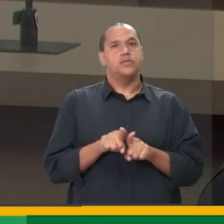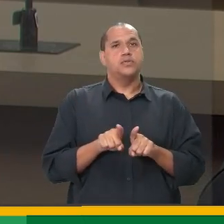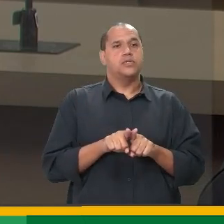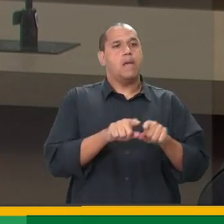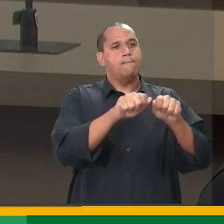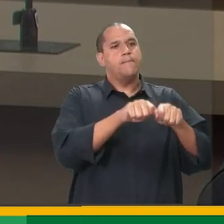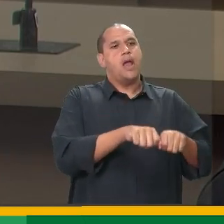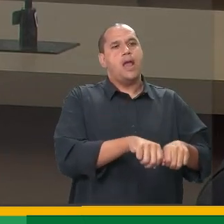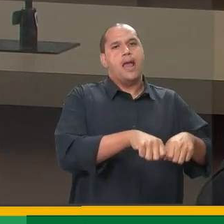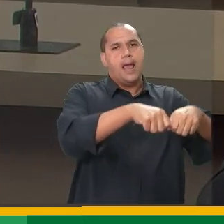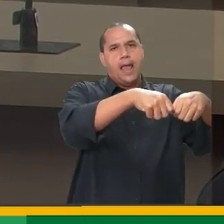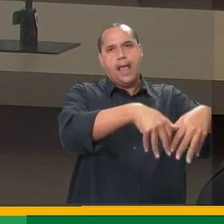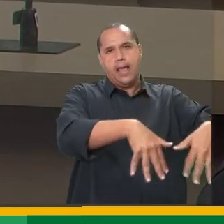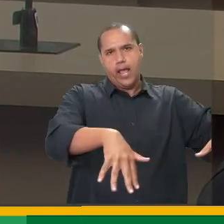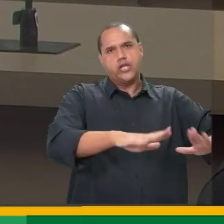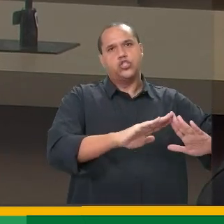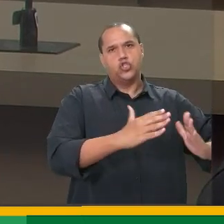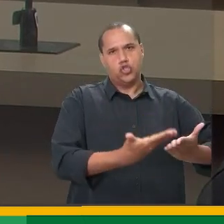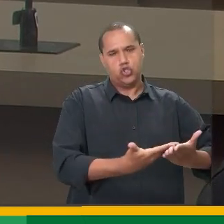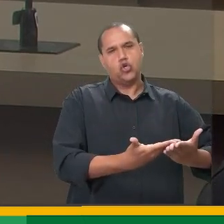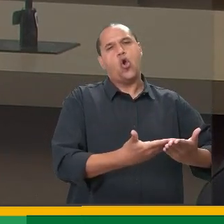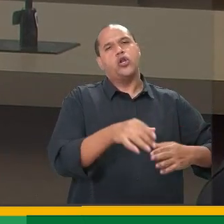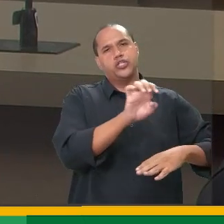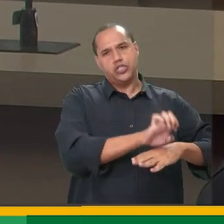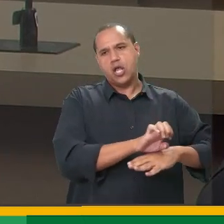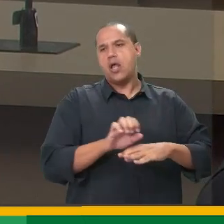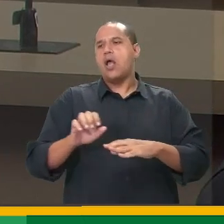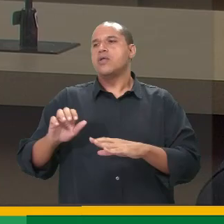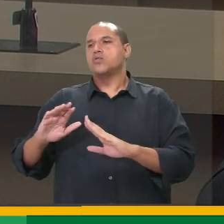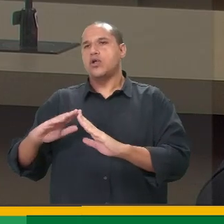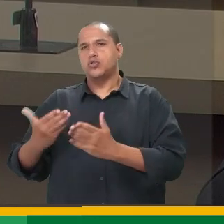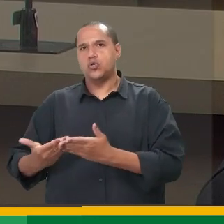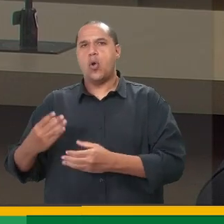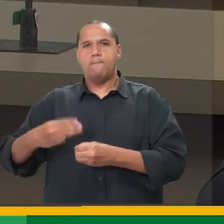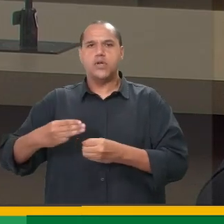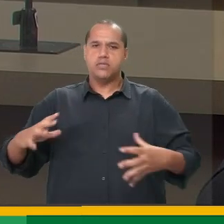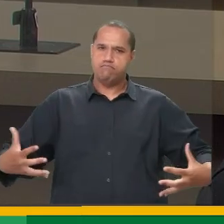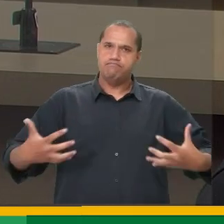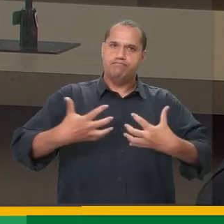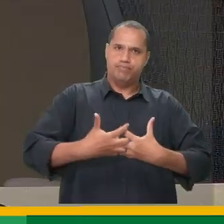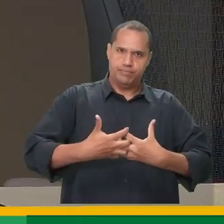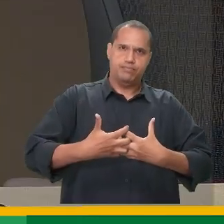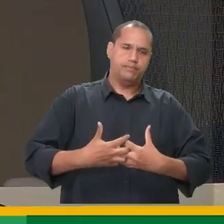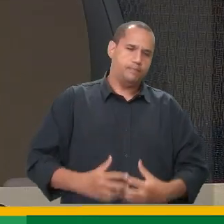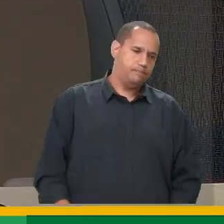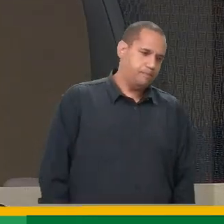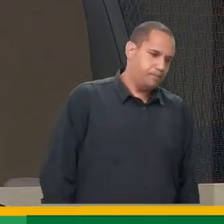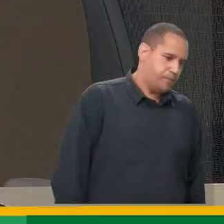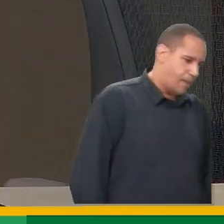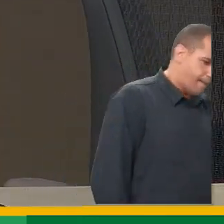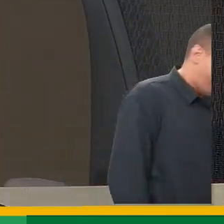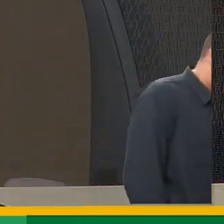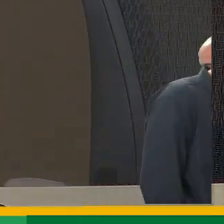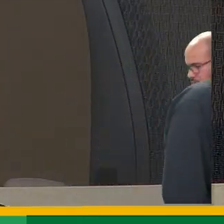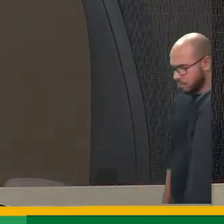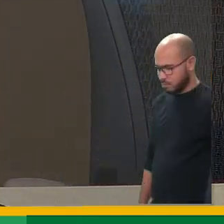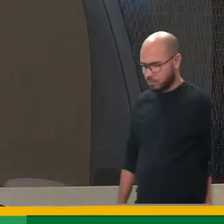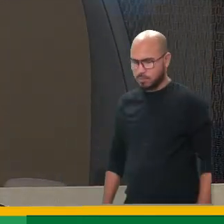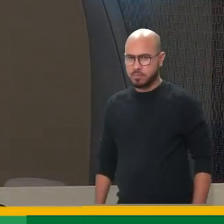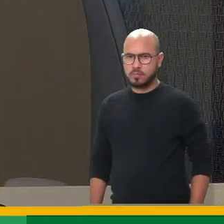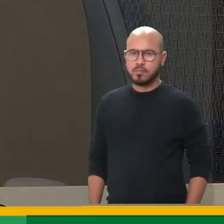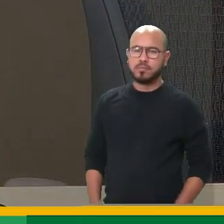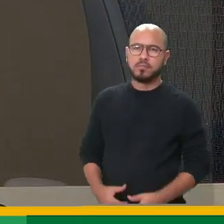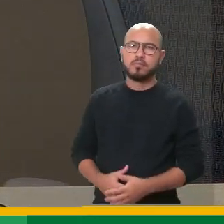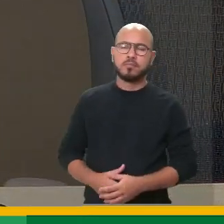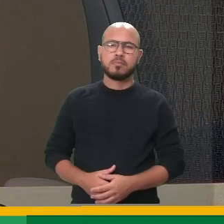está se constituindo com a rede do estado e AZ outas então isso eu sou pela aprovação do projeto Presidente Muito obrigado perfeitamente Eu só queria falar para encaminhamento de volta